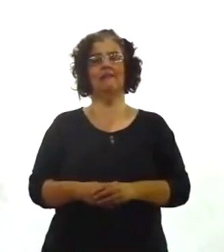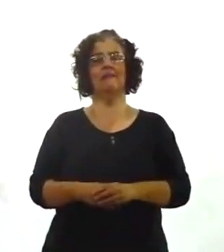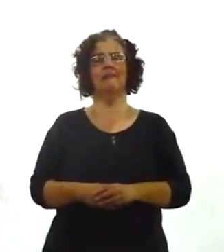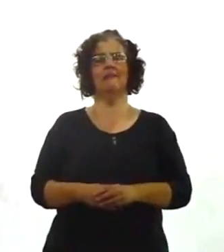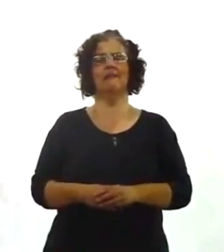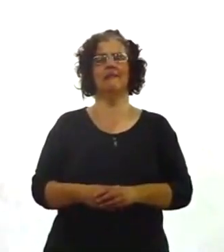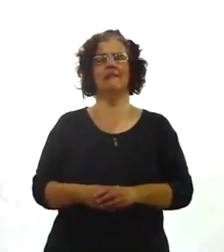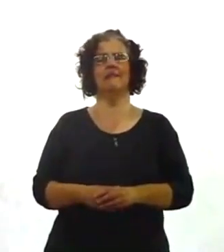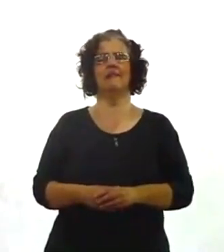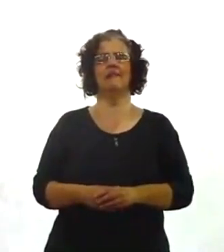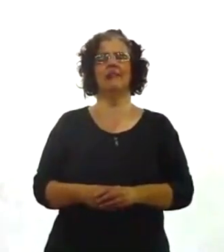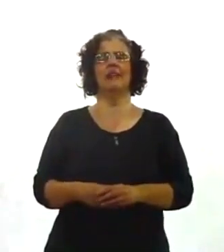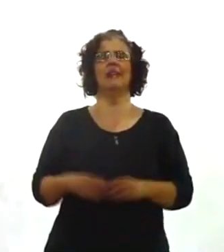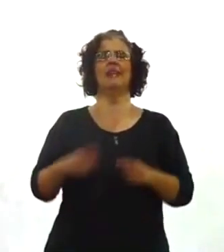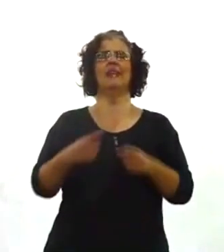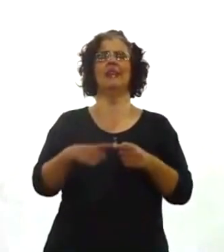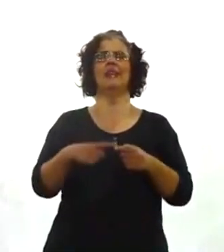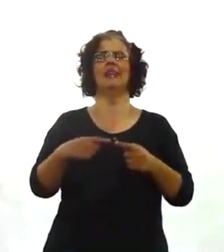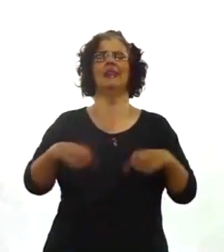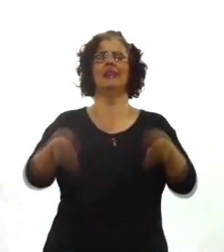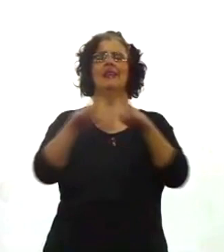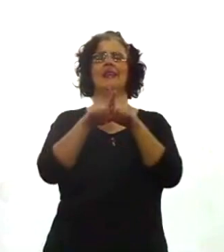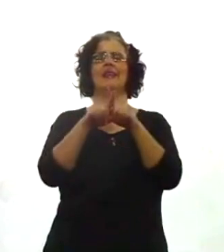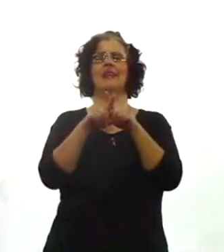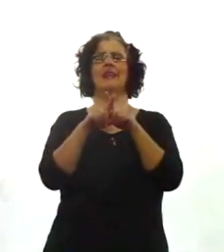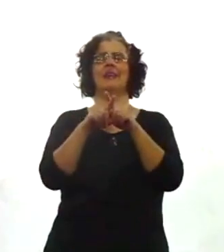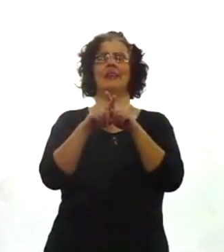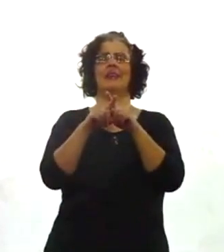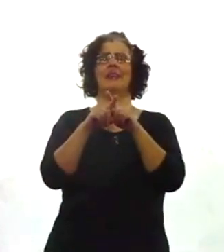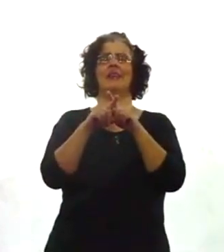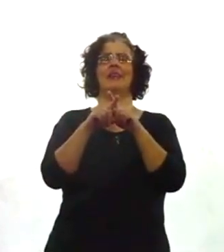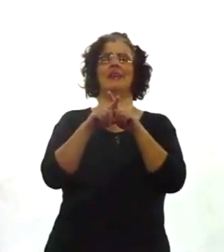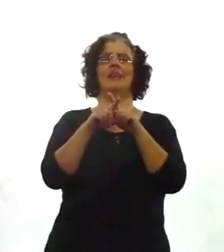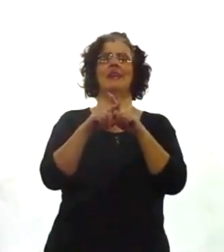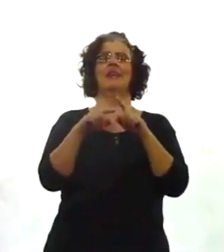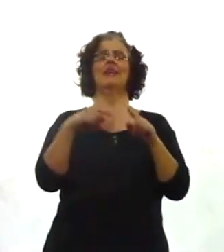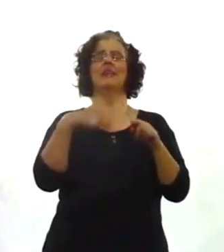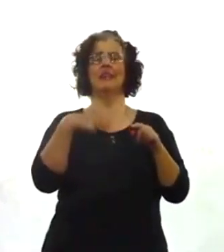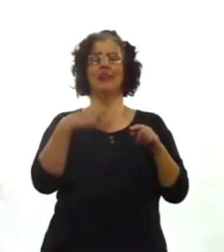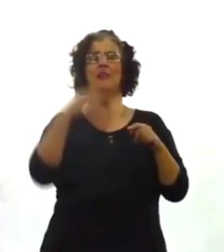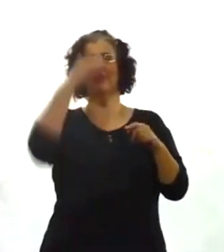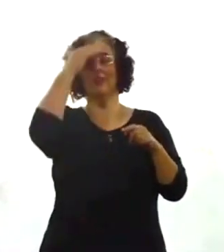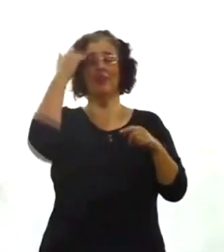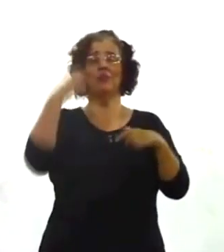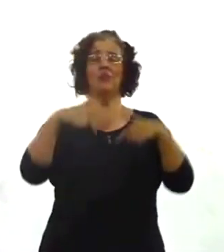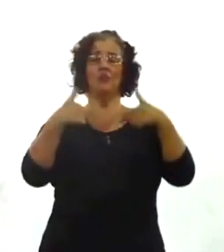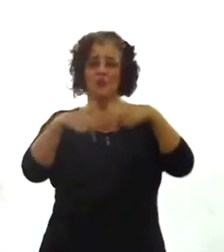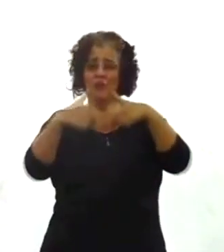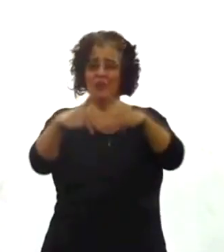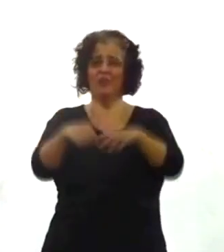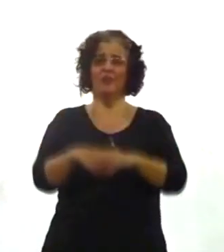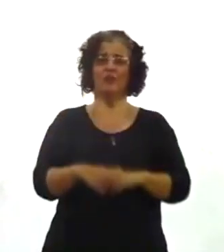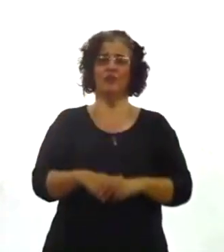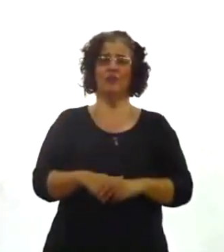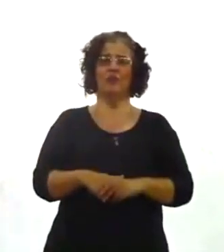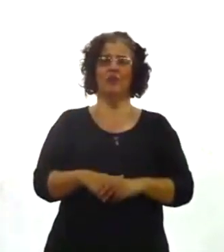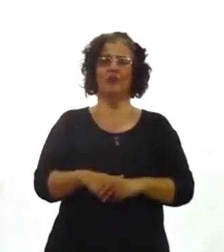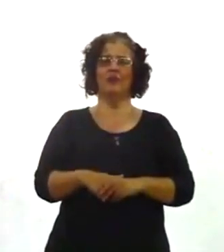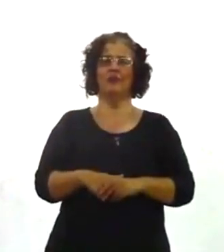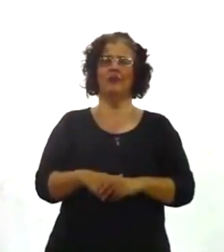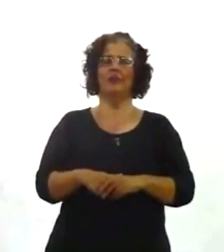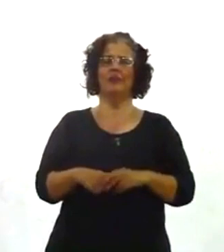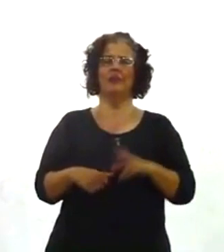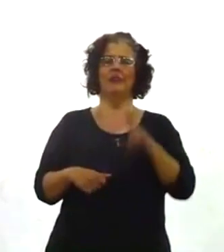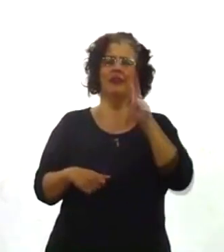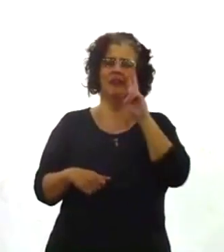feras ferozes, feras de assustar, e os estudiosos da Bíblia